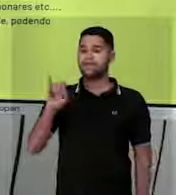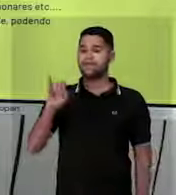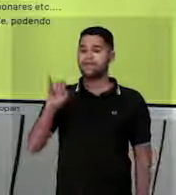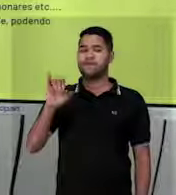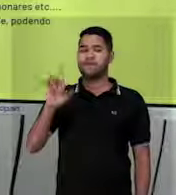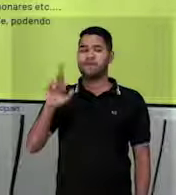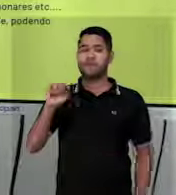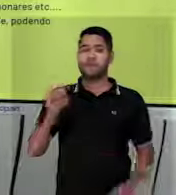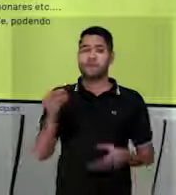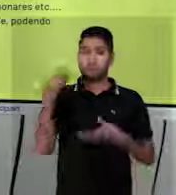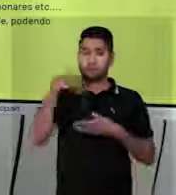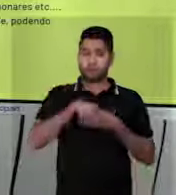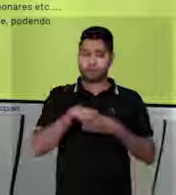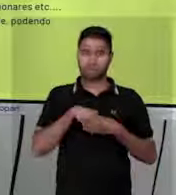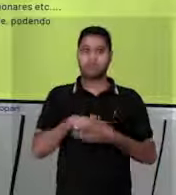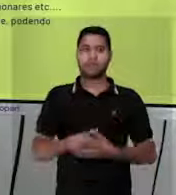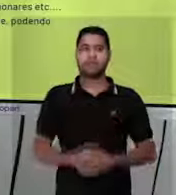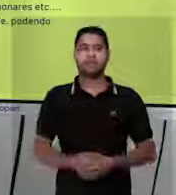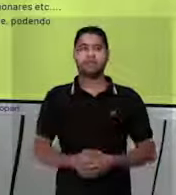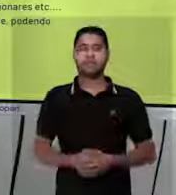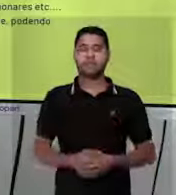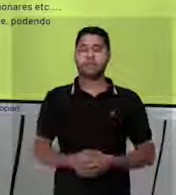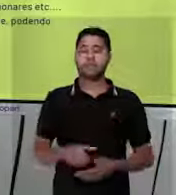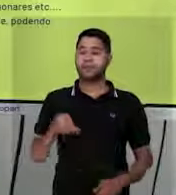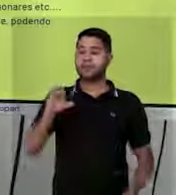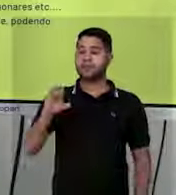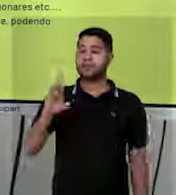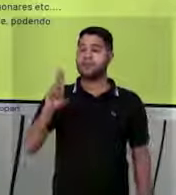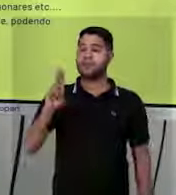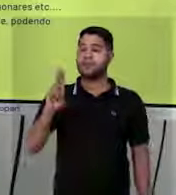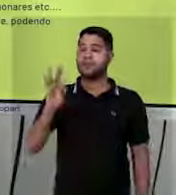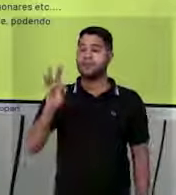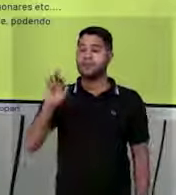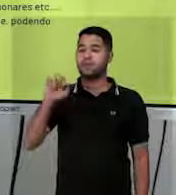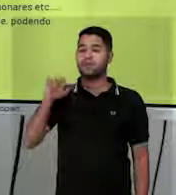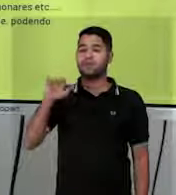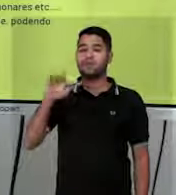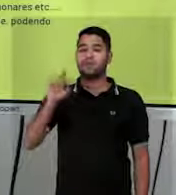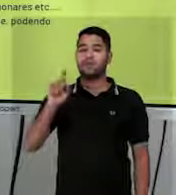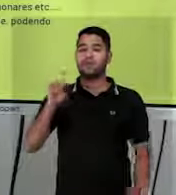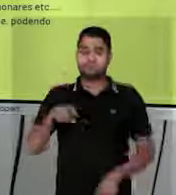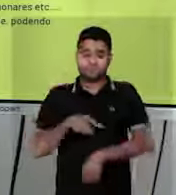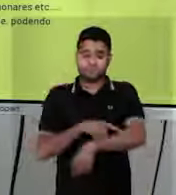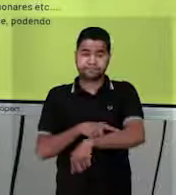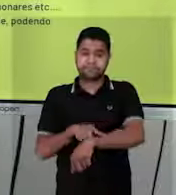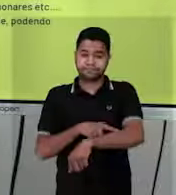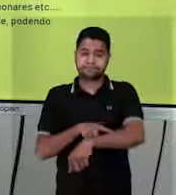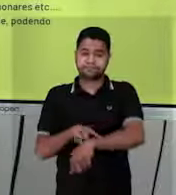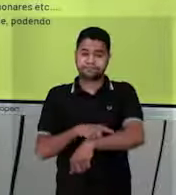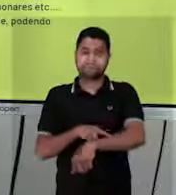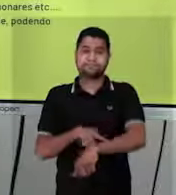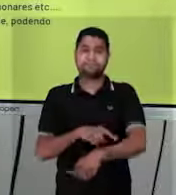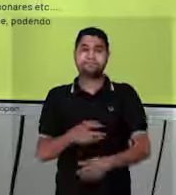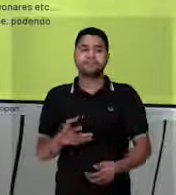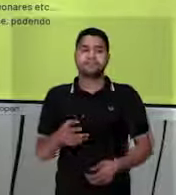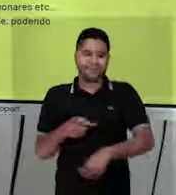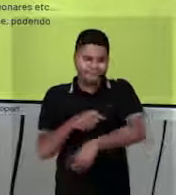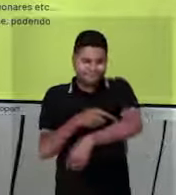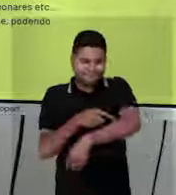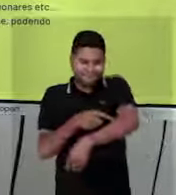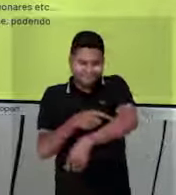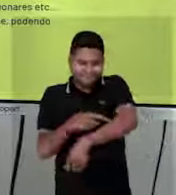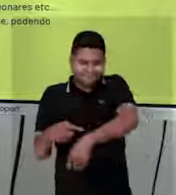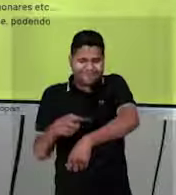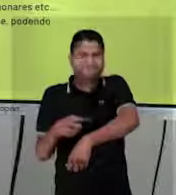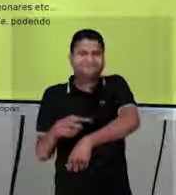interna no seu organismo. Já a cutânea, ela acomete a pele, né? Forma feridas na